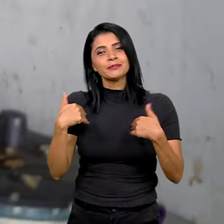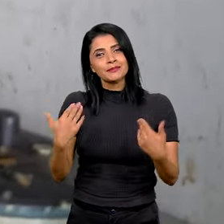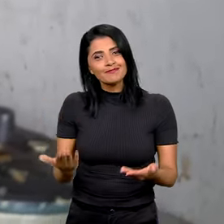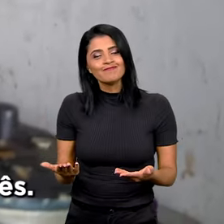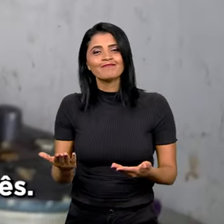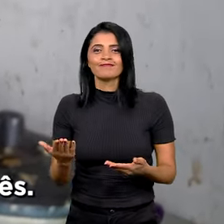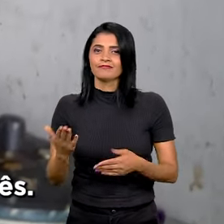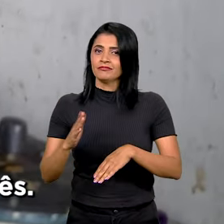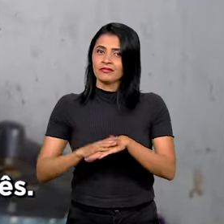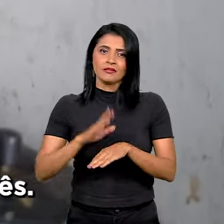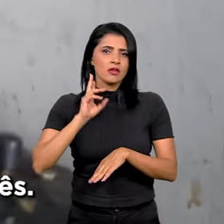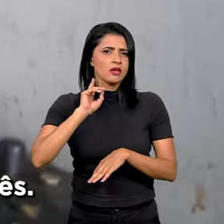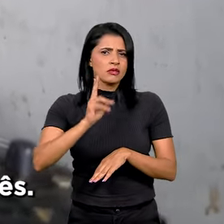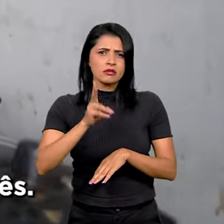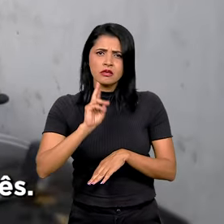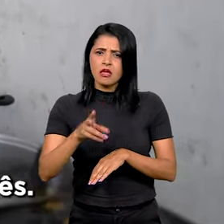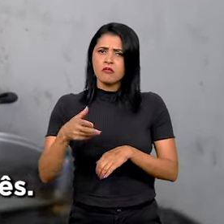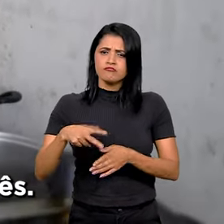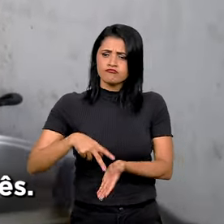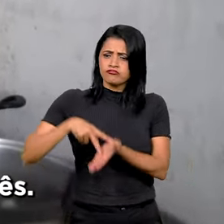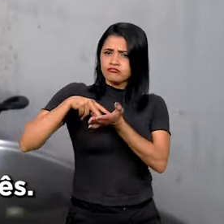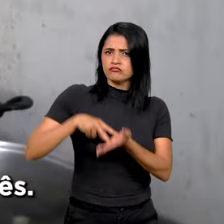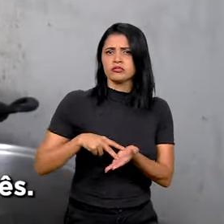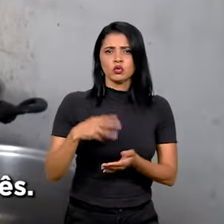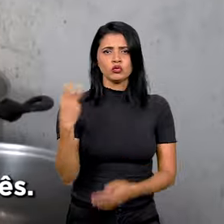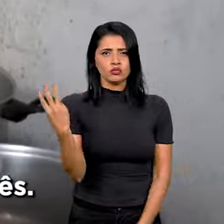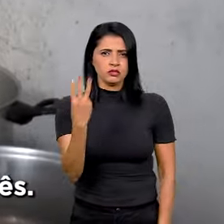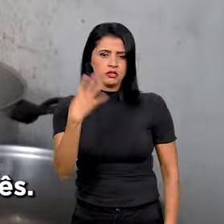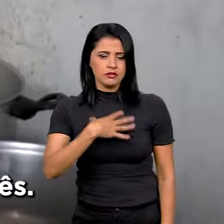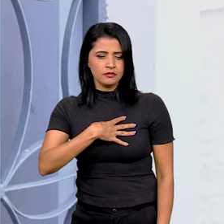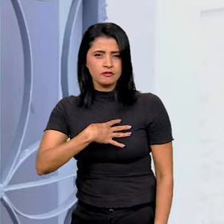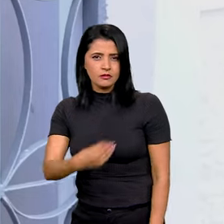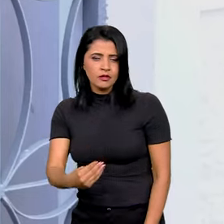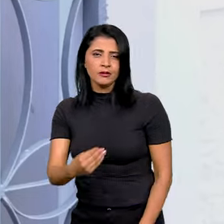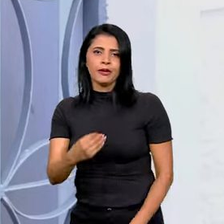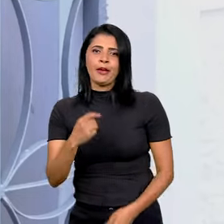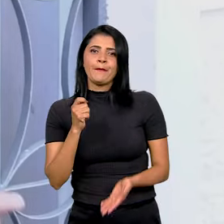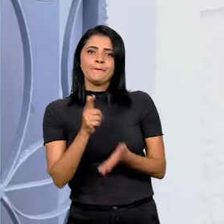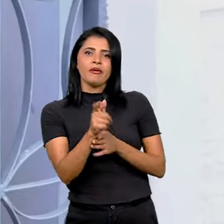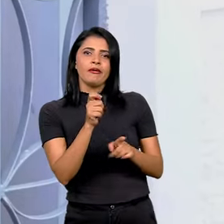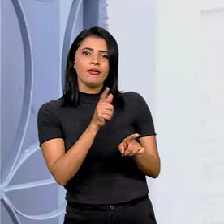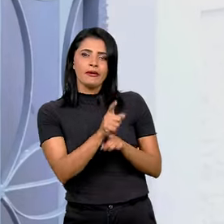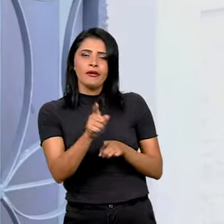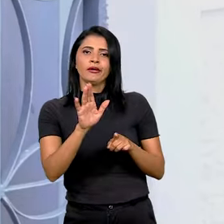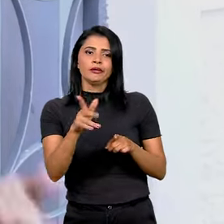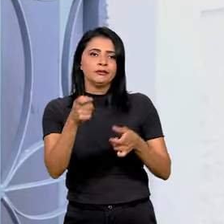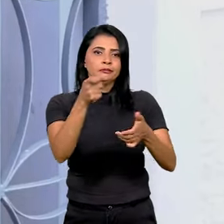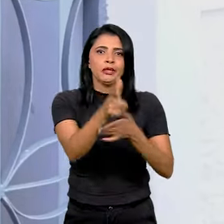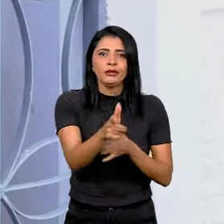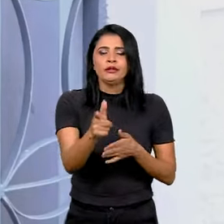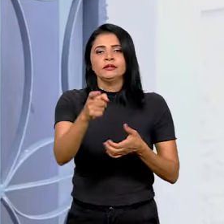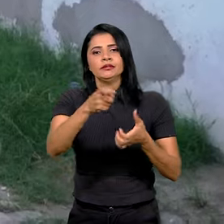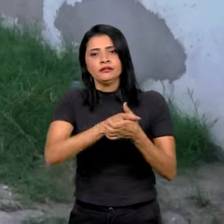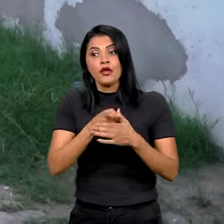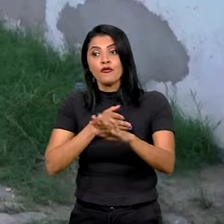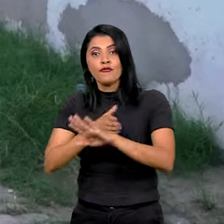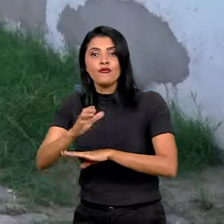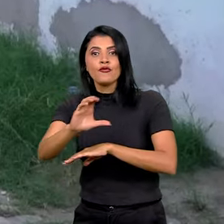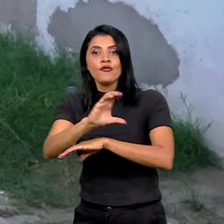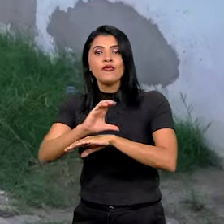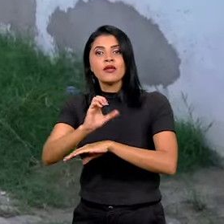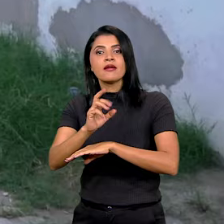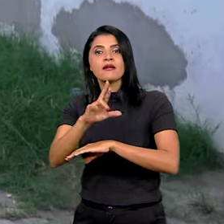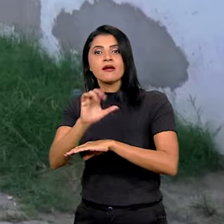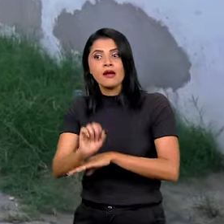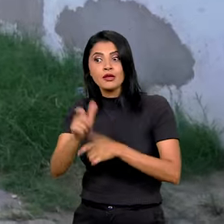é porque então eu eu sempre me tornei o Alice deles três né a gente que paga aluguel pagou Já tá devendo eu fui no